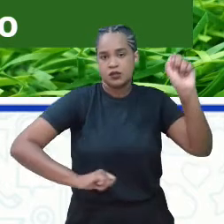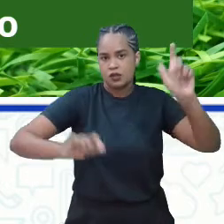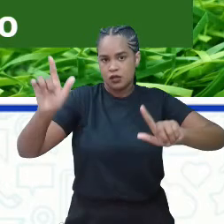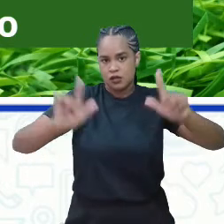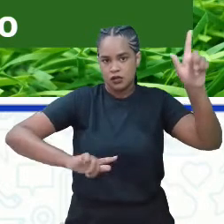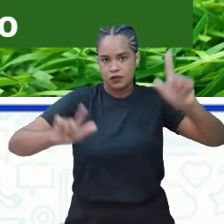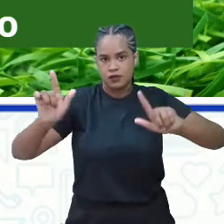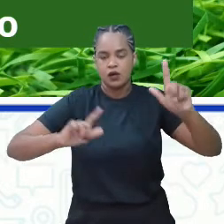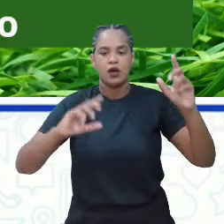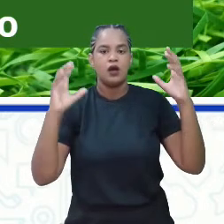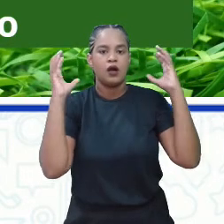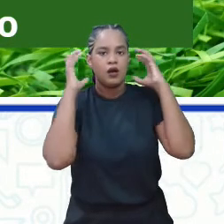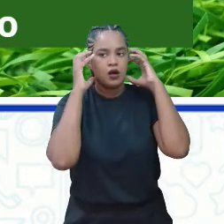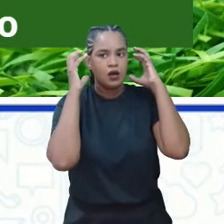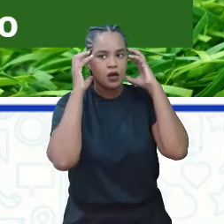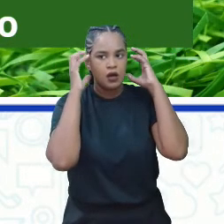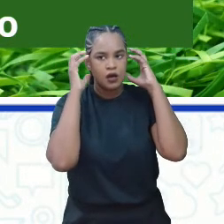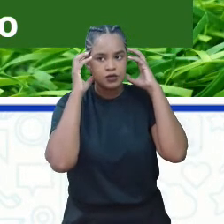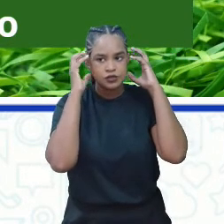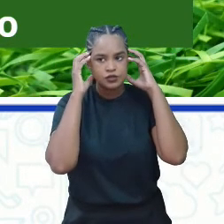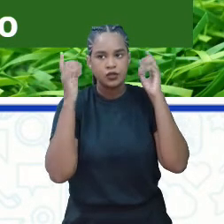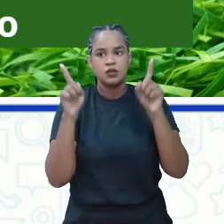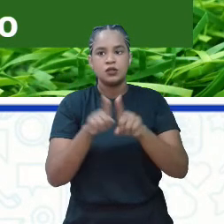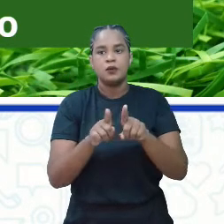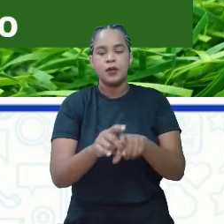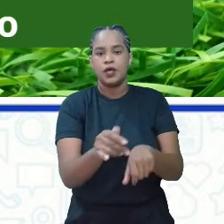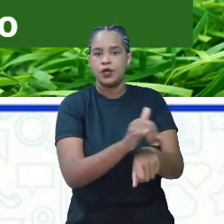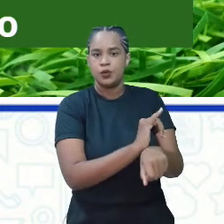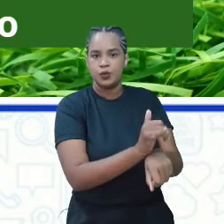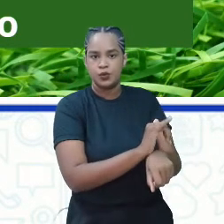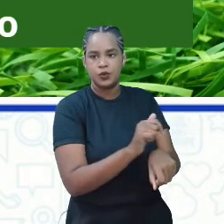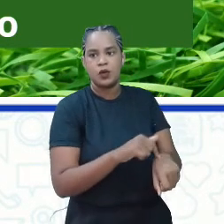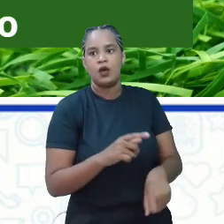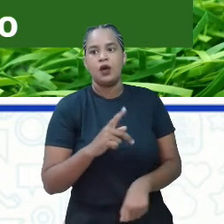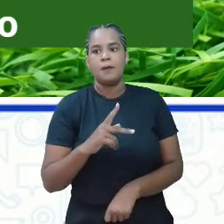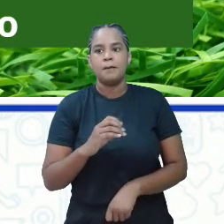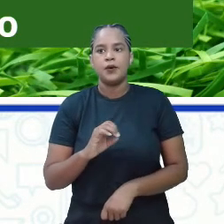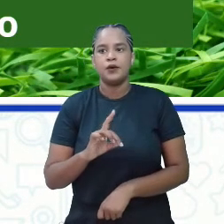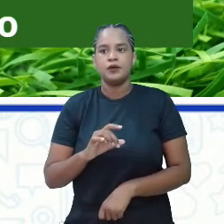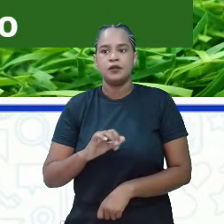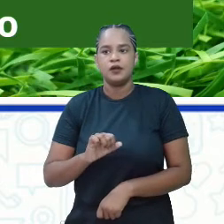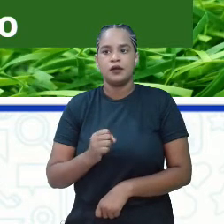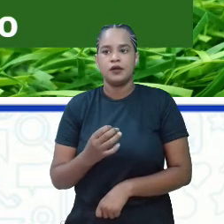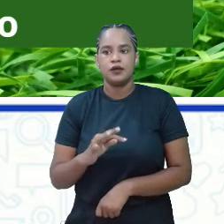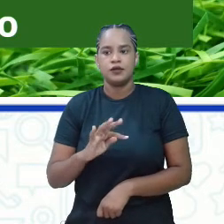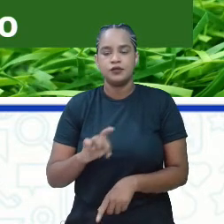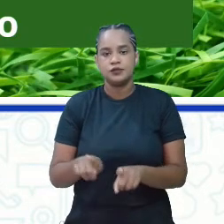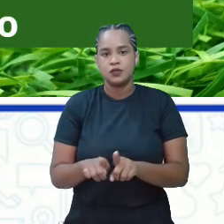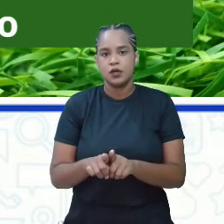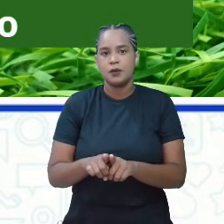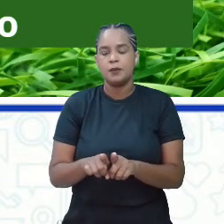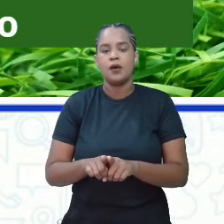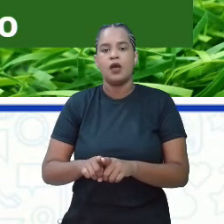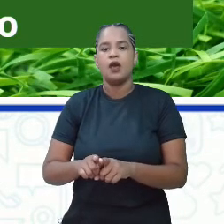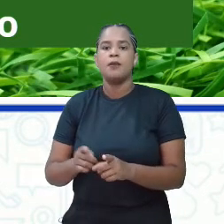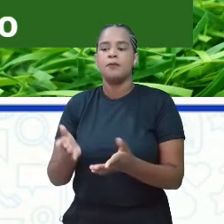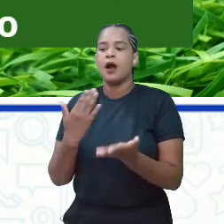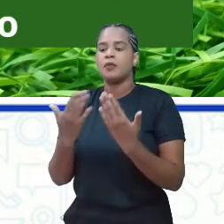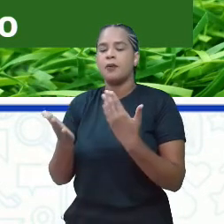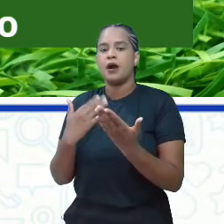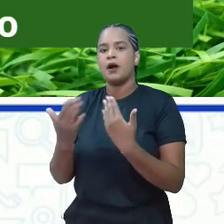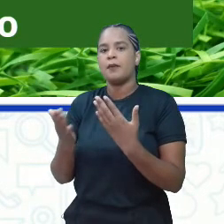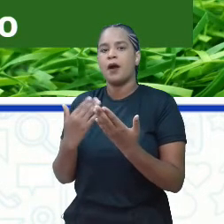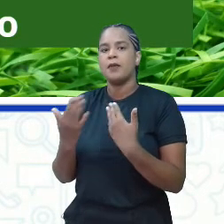televisão, rádio, canais de YouTube, podcast, entrevista de emprego. Então,